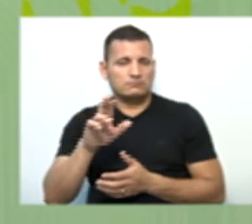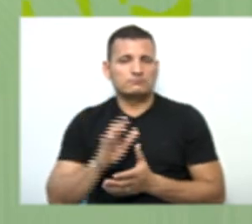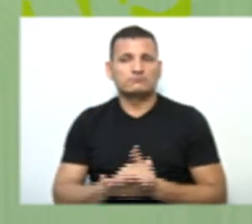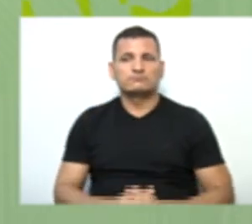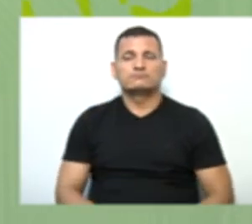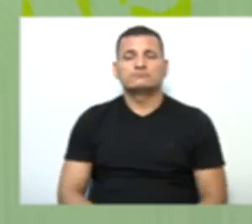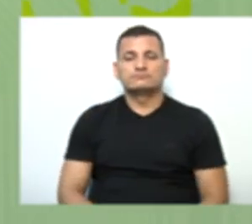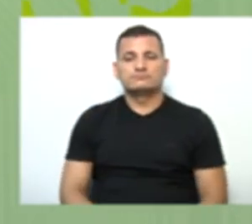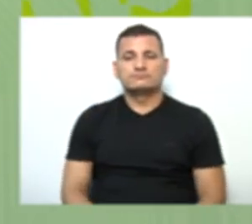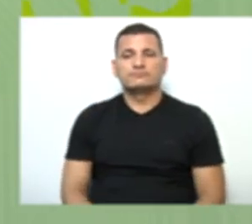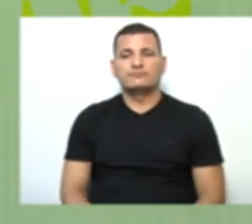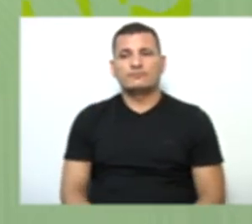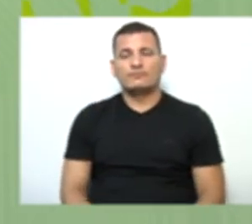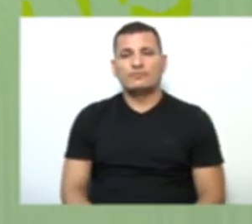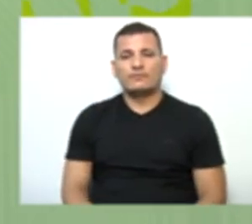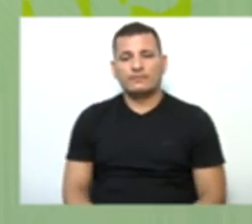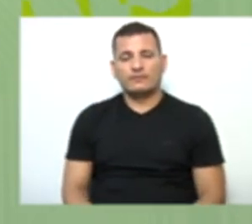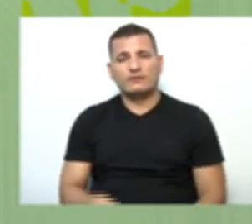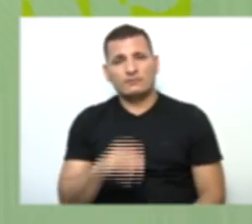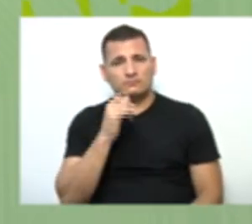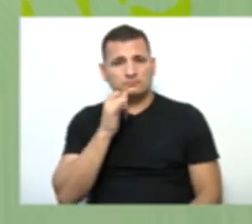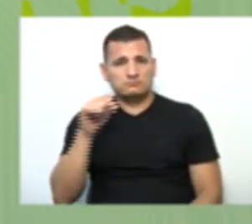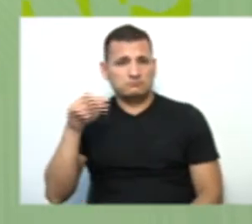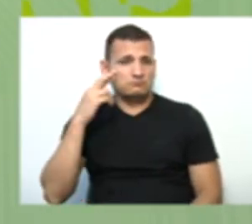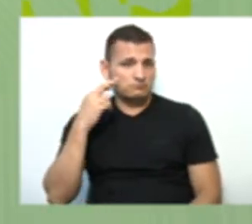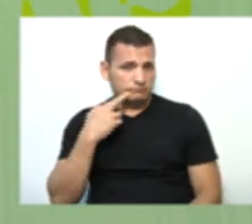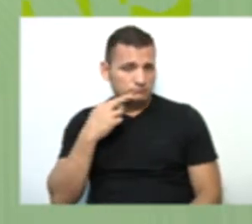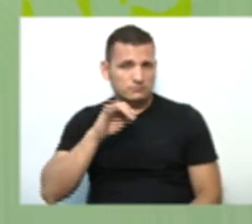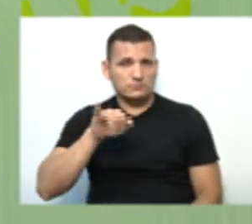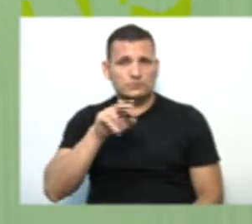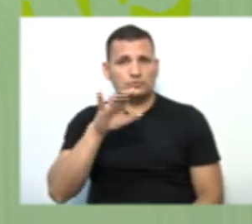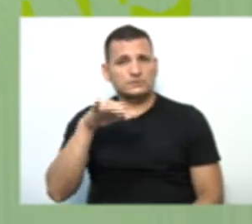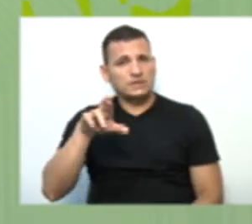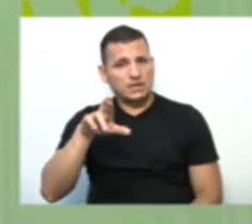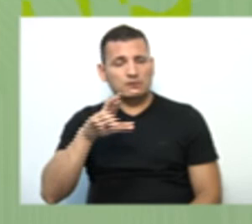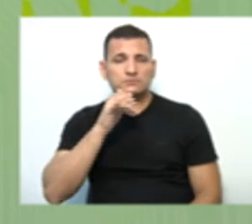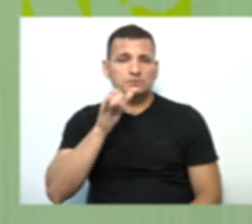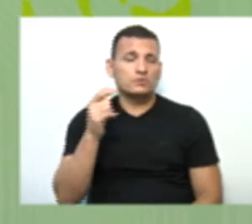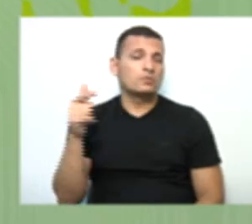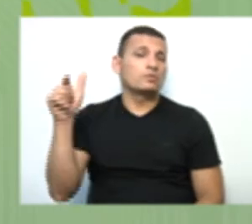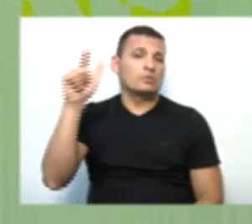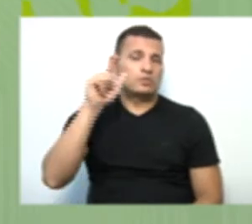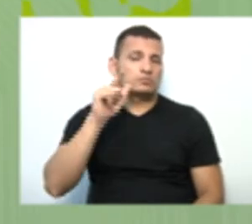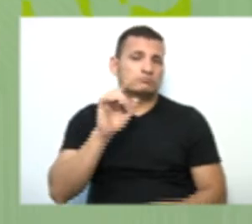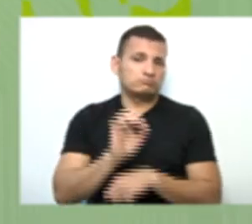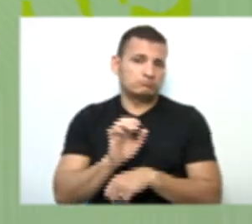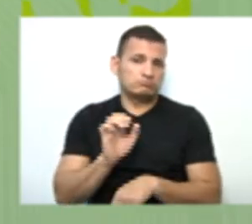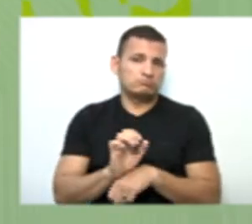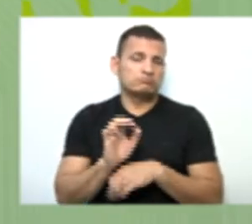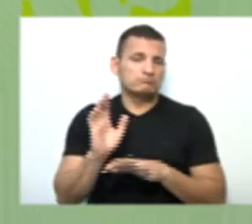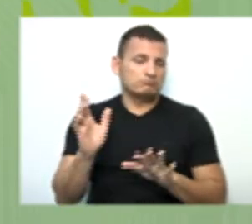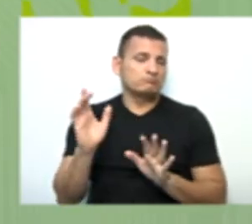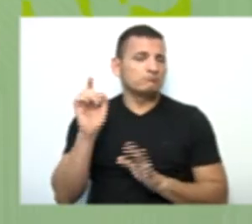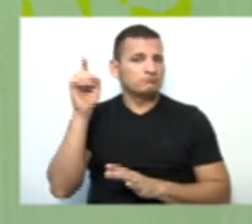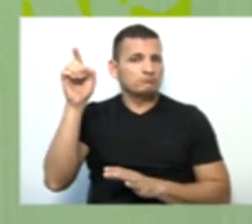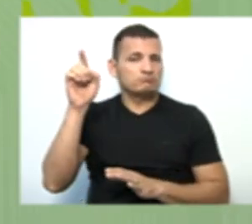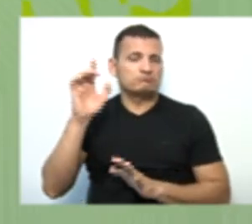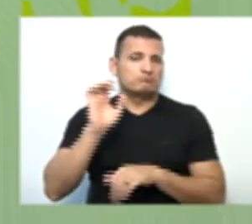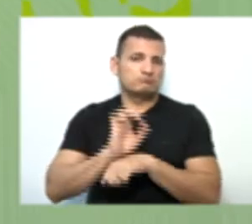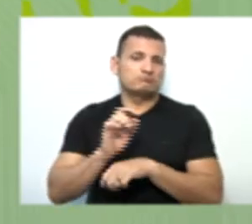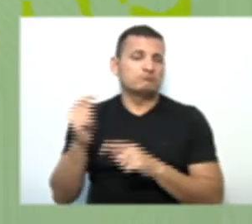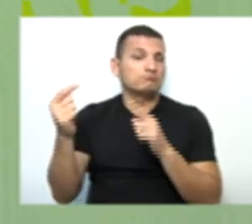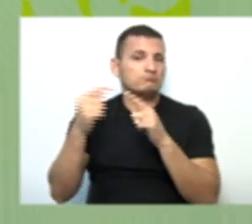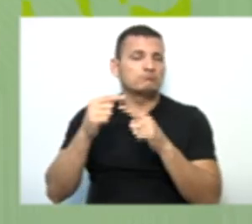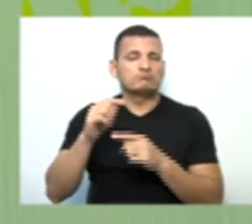de Rondônia, né? Se for aqui em Rondônia. Se for em outro estado, é registrado na junta comercial daquele estado.